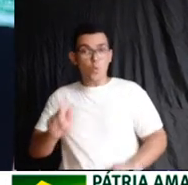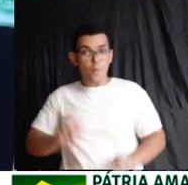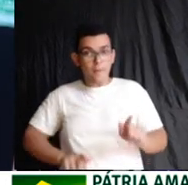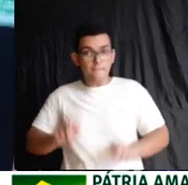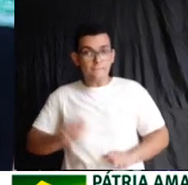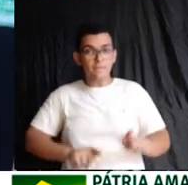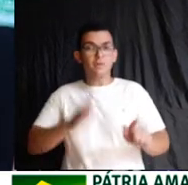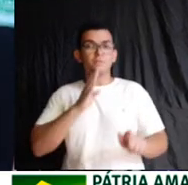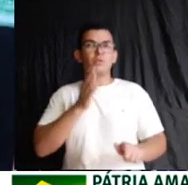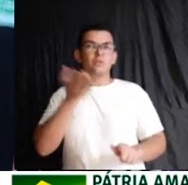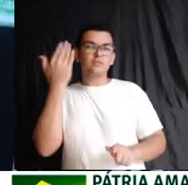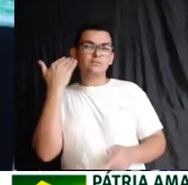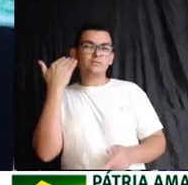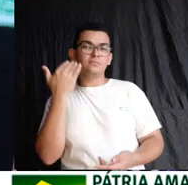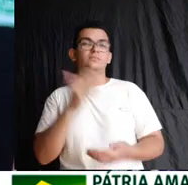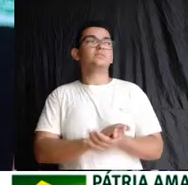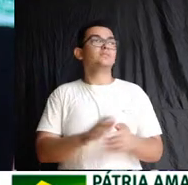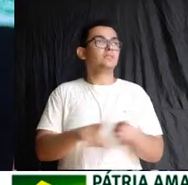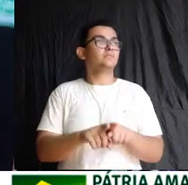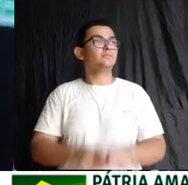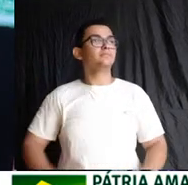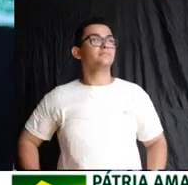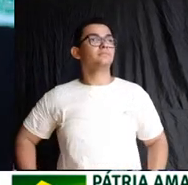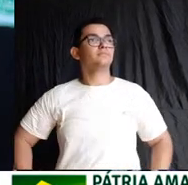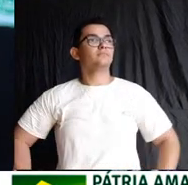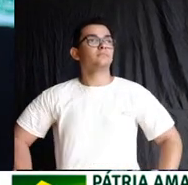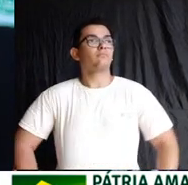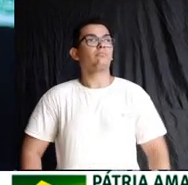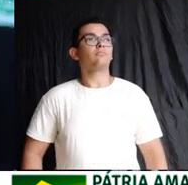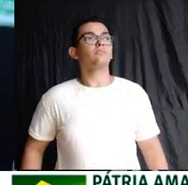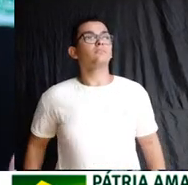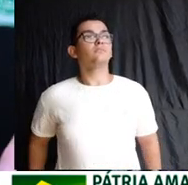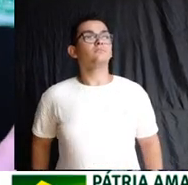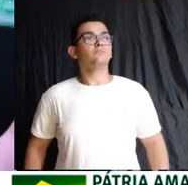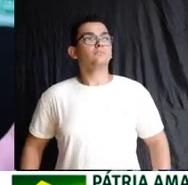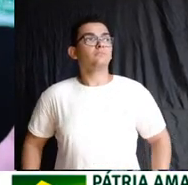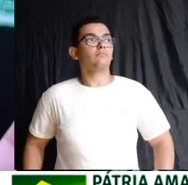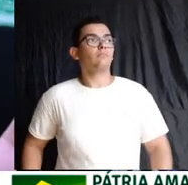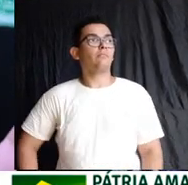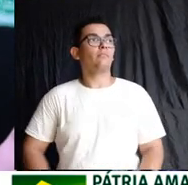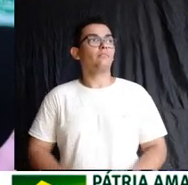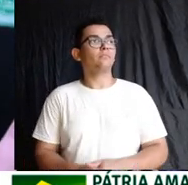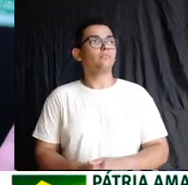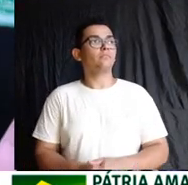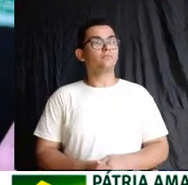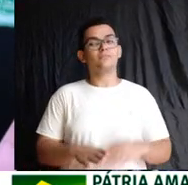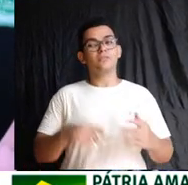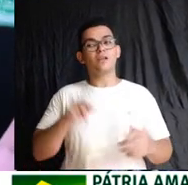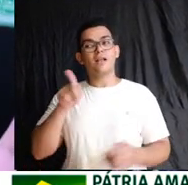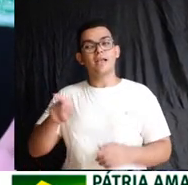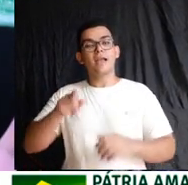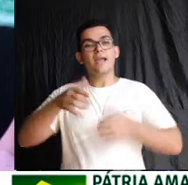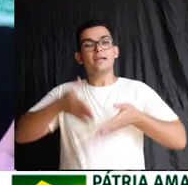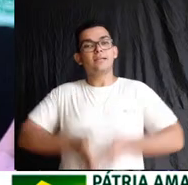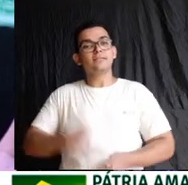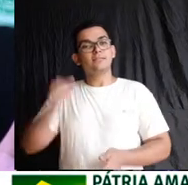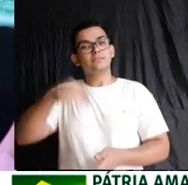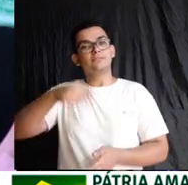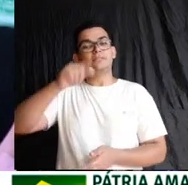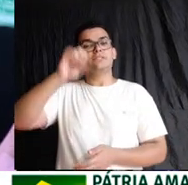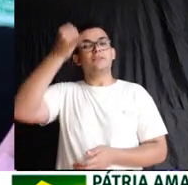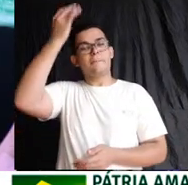muito tempo. Então tem a gente e esse primo. Também cearense, mas cearense também não? Não, ele já é daqui. Já é de